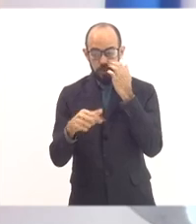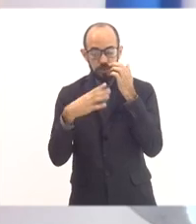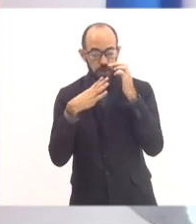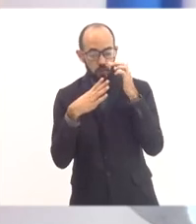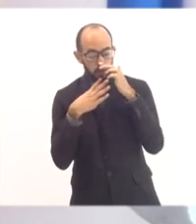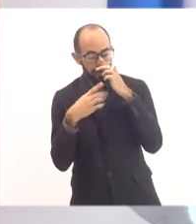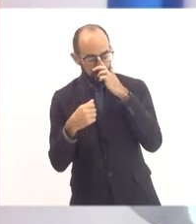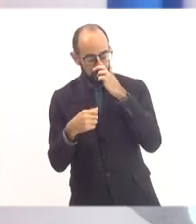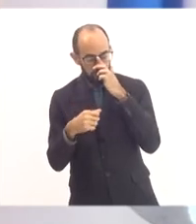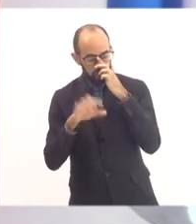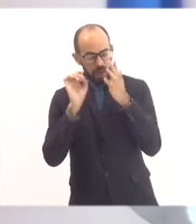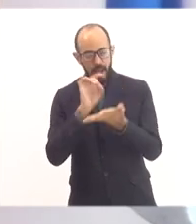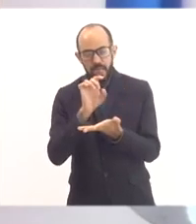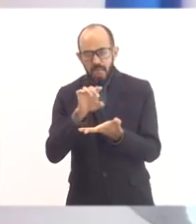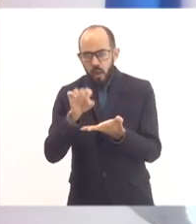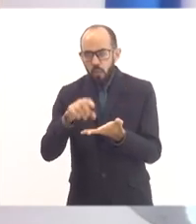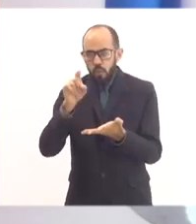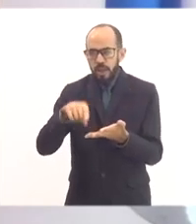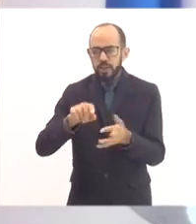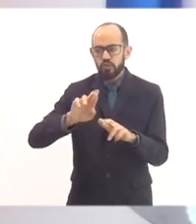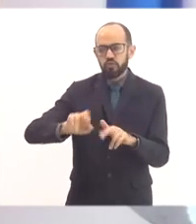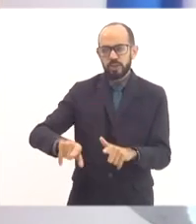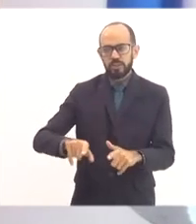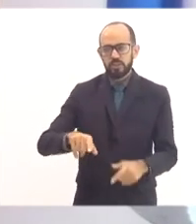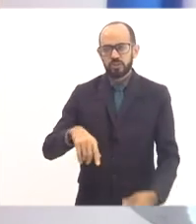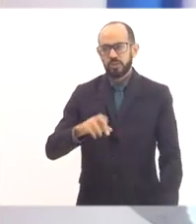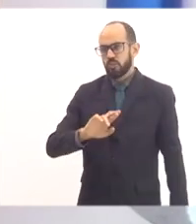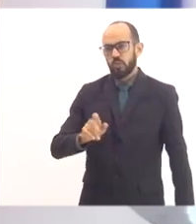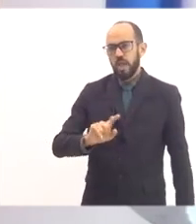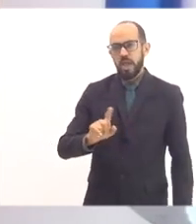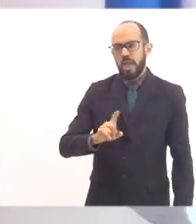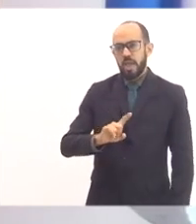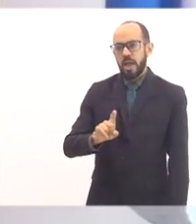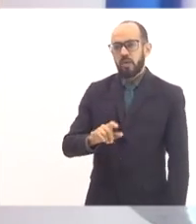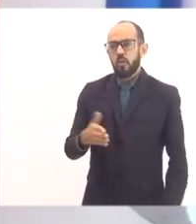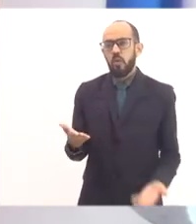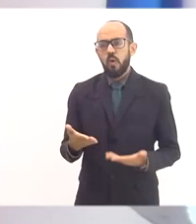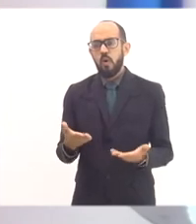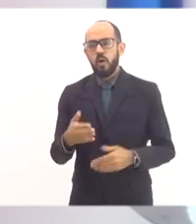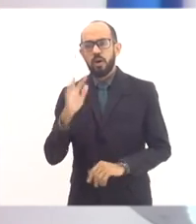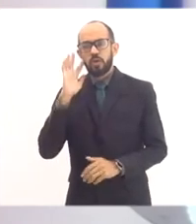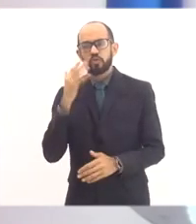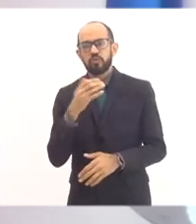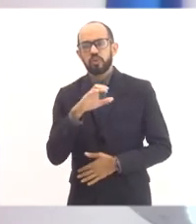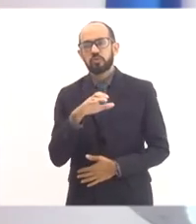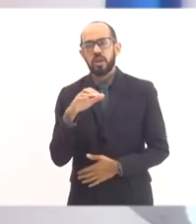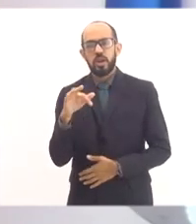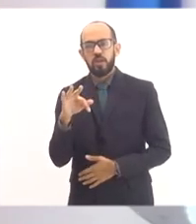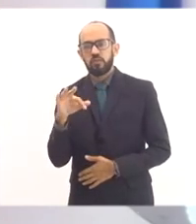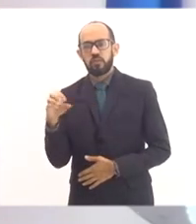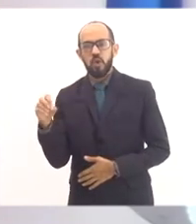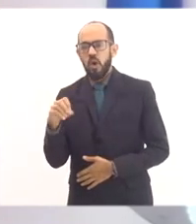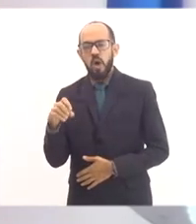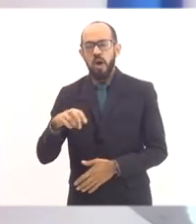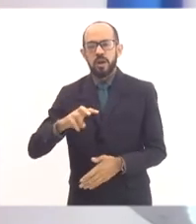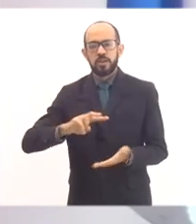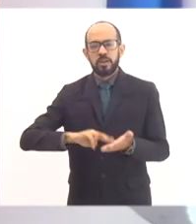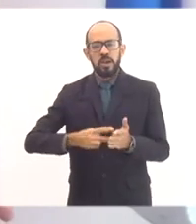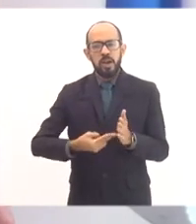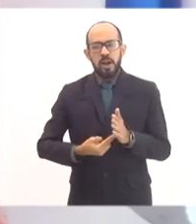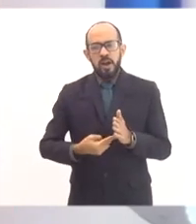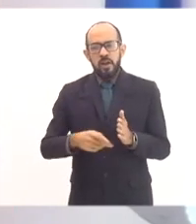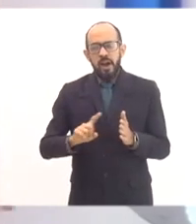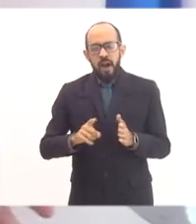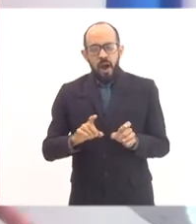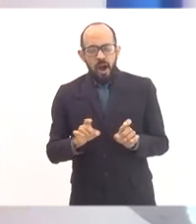é um concurso. Não necessariamente resolver o CFO agora, que é um concurso de ontem, esteja significando deixar o